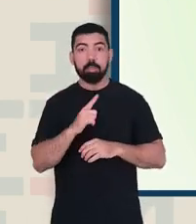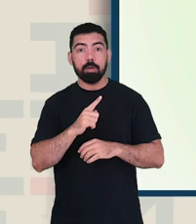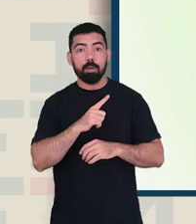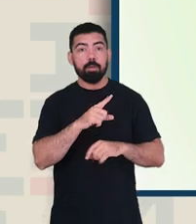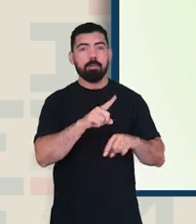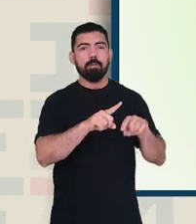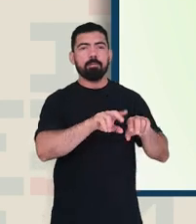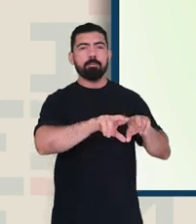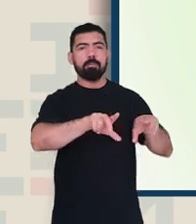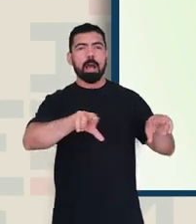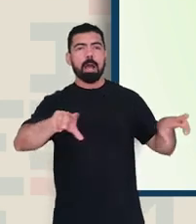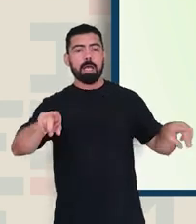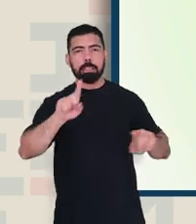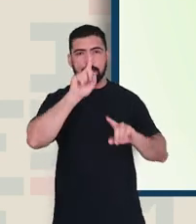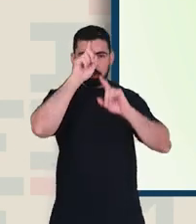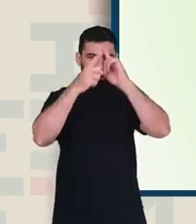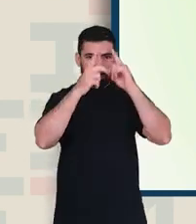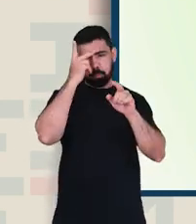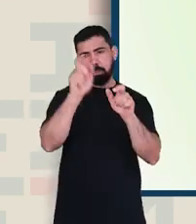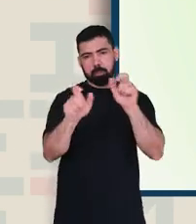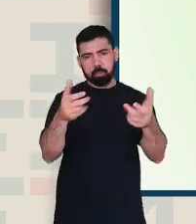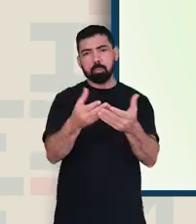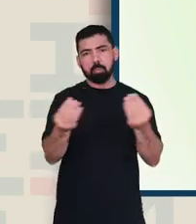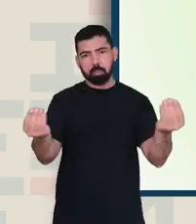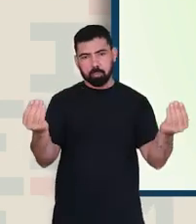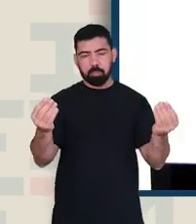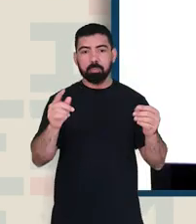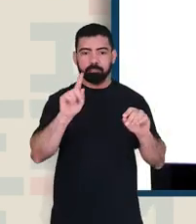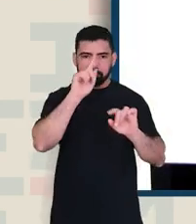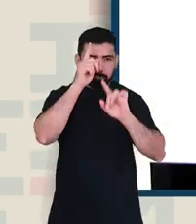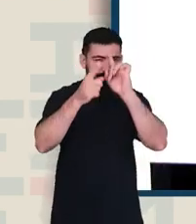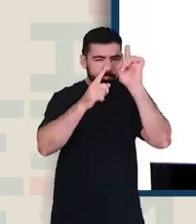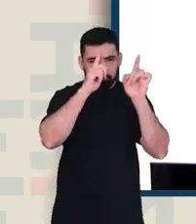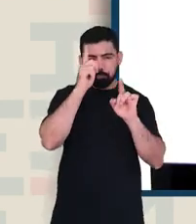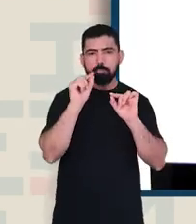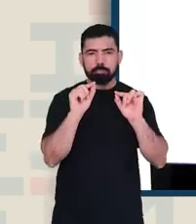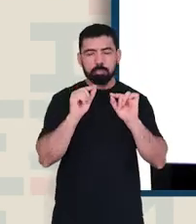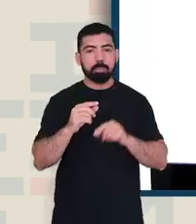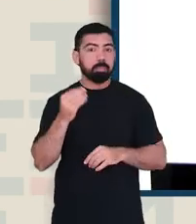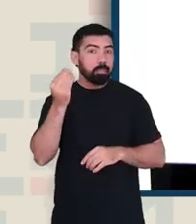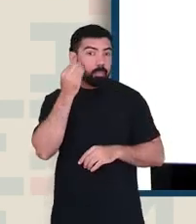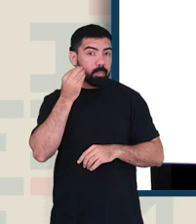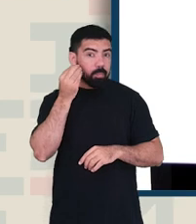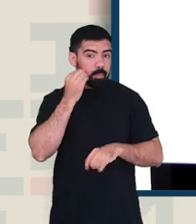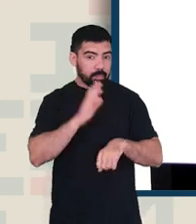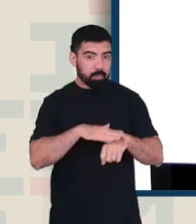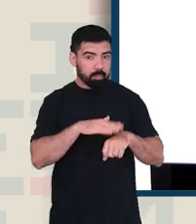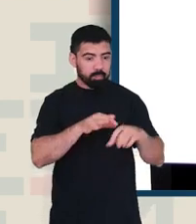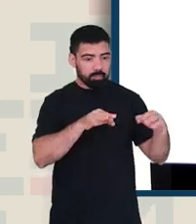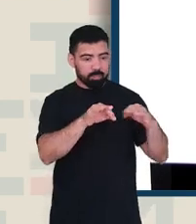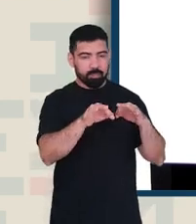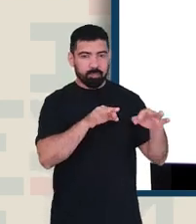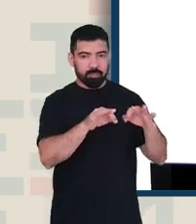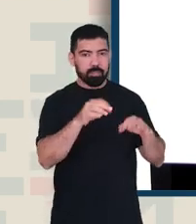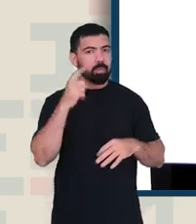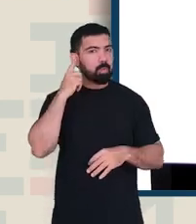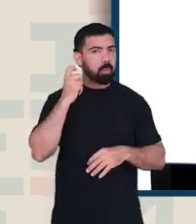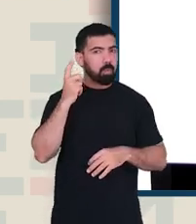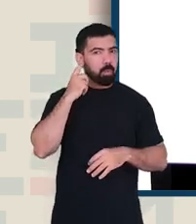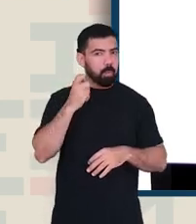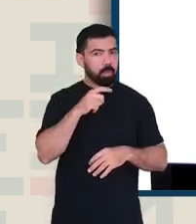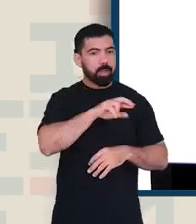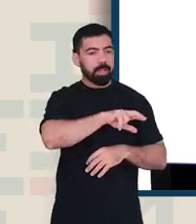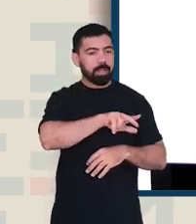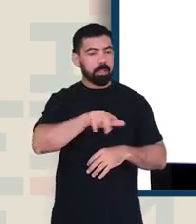várias ideias de diferentes pessoas que tentaram organizar sons de